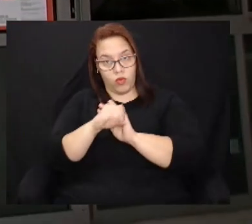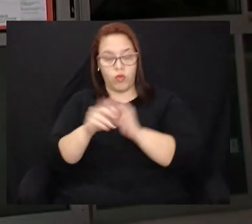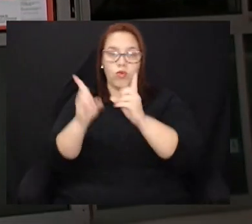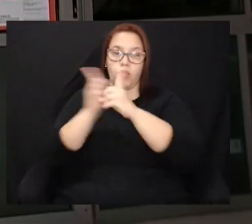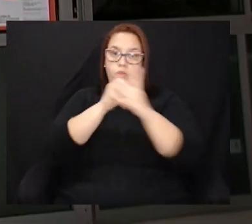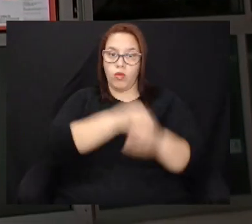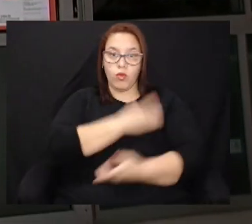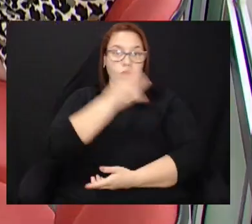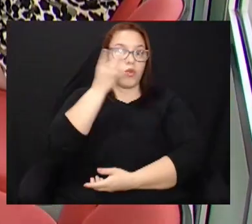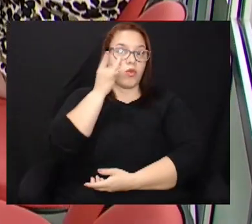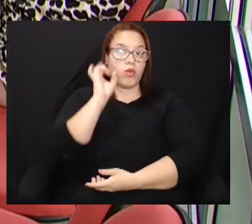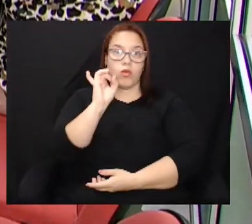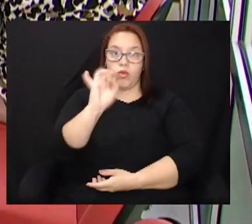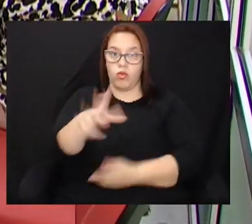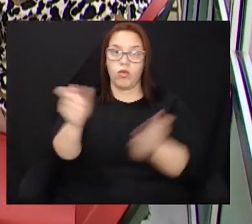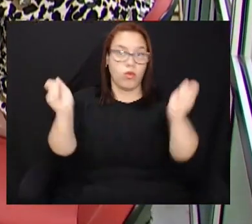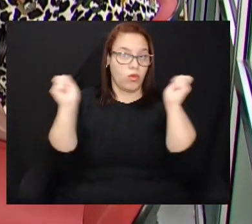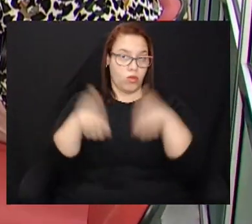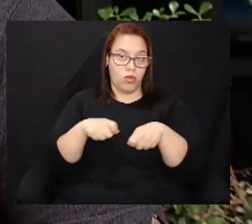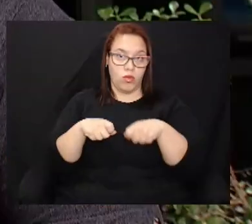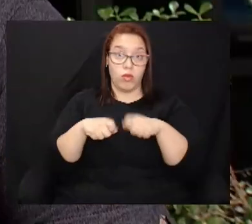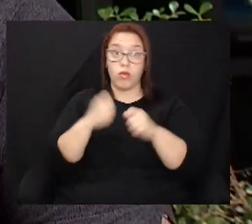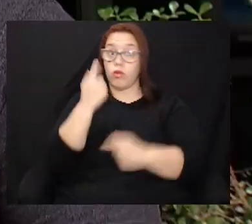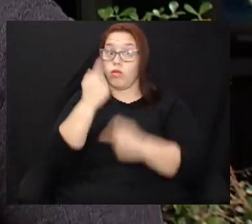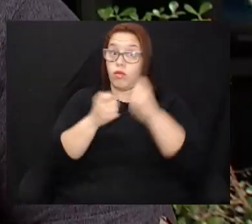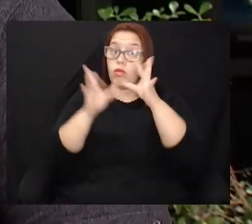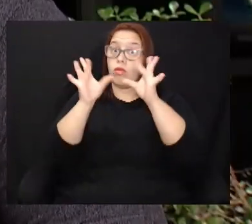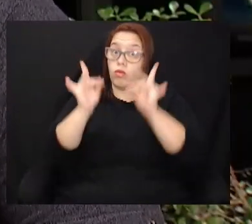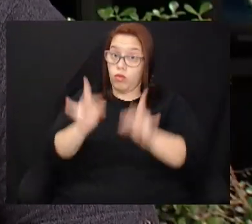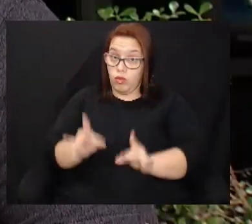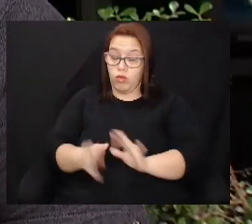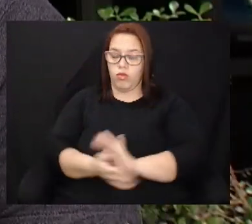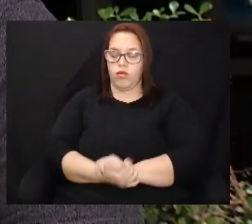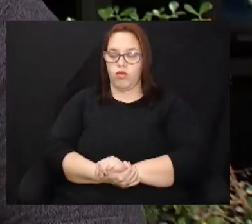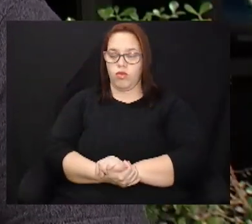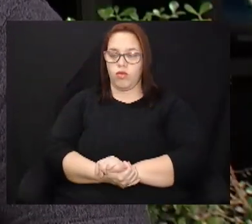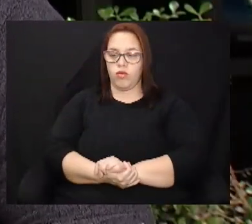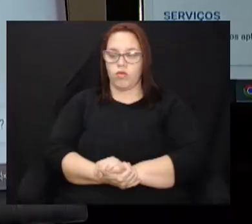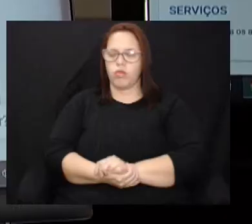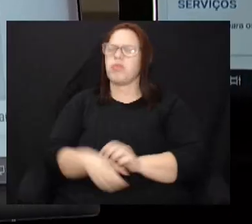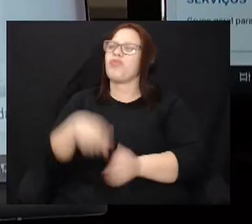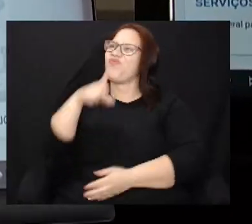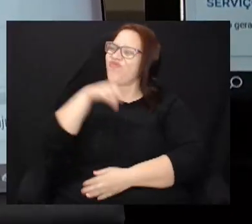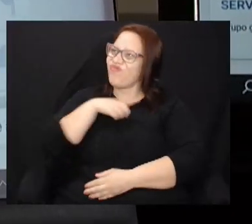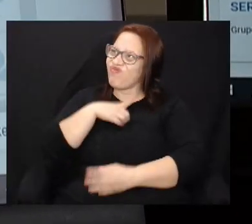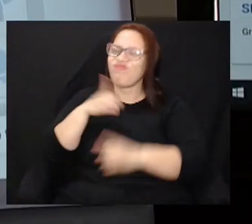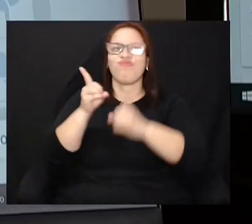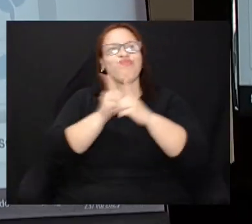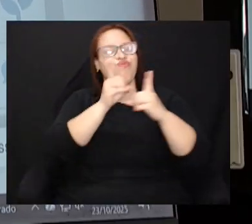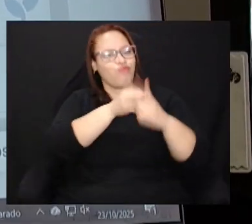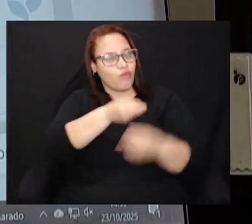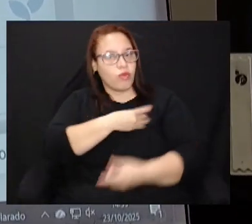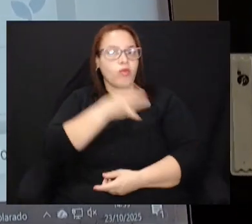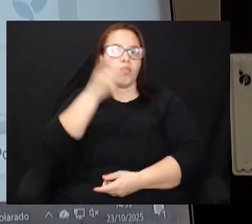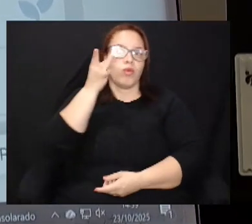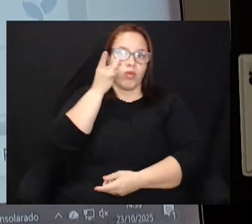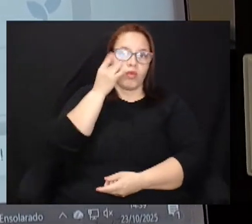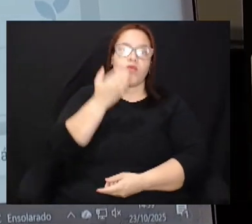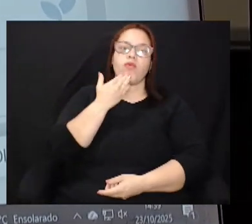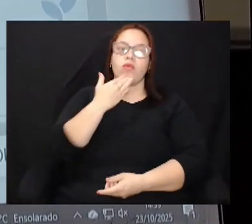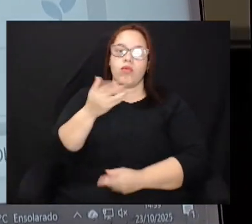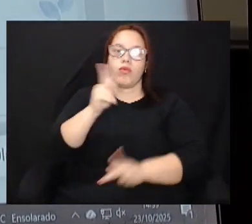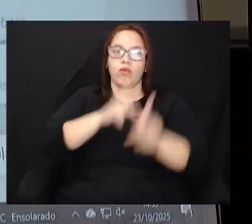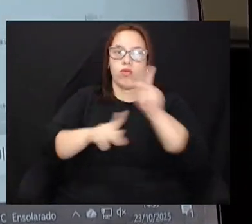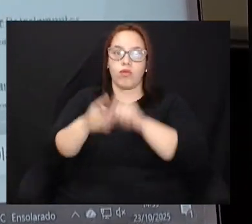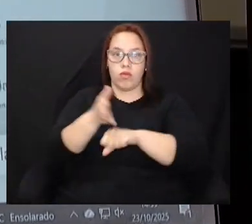só será possível em casos específicos. Como tem alguns casos de atendimento presencial, a gente pede que a população se